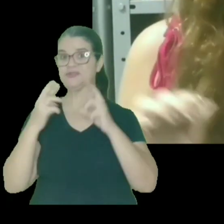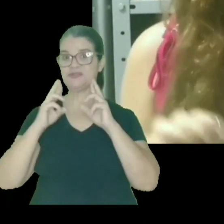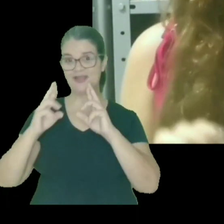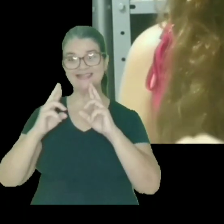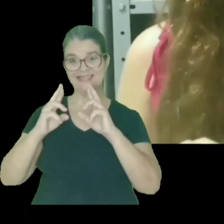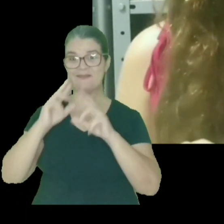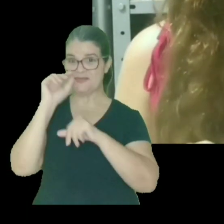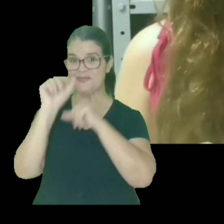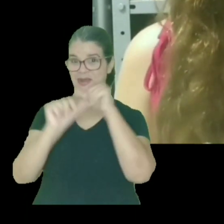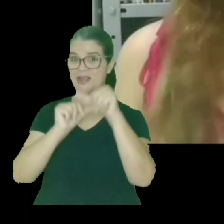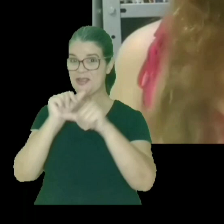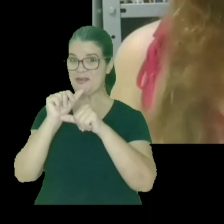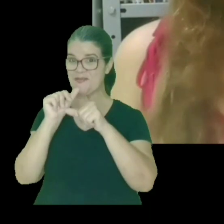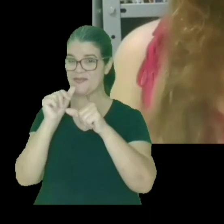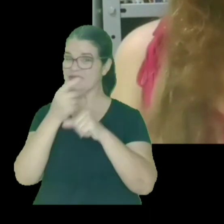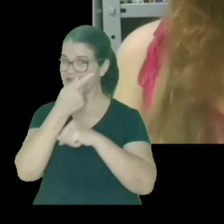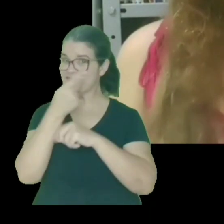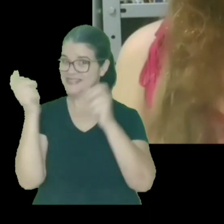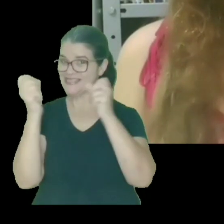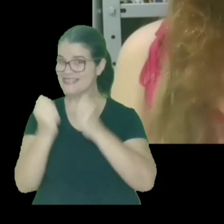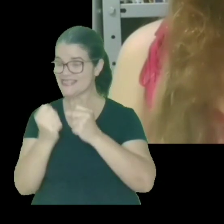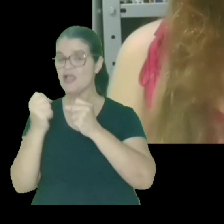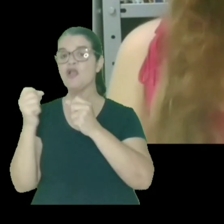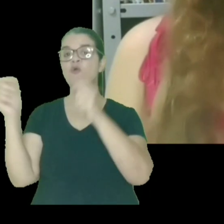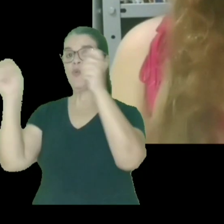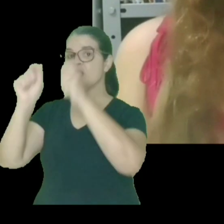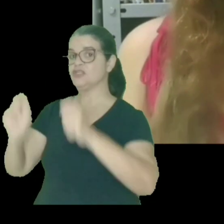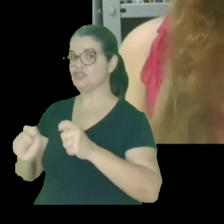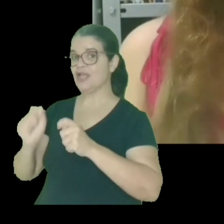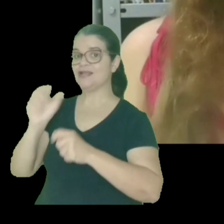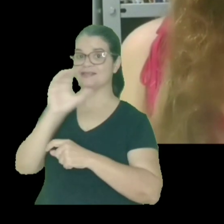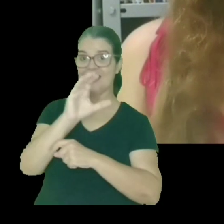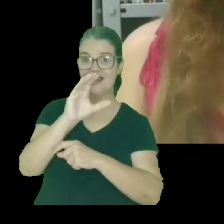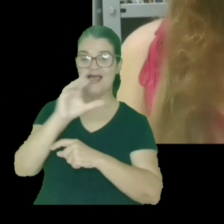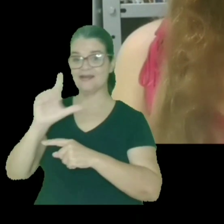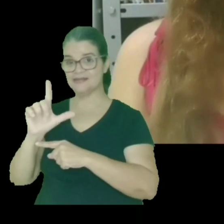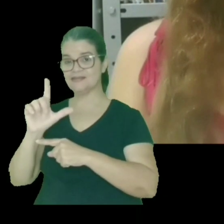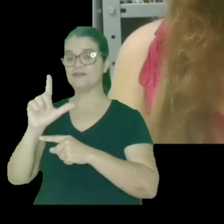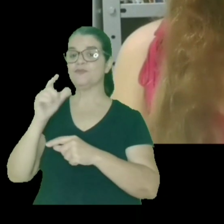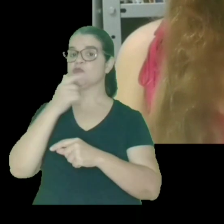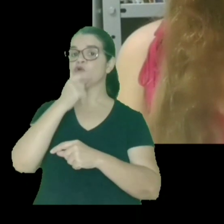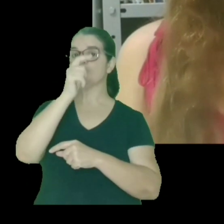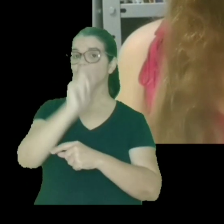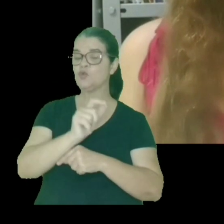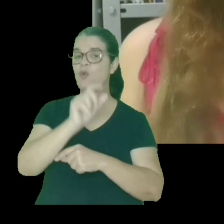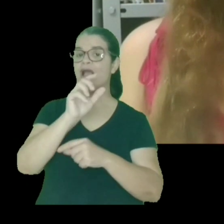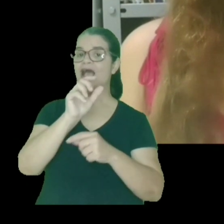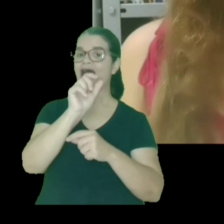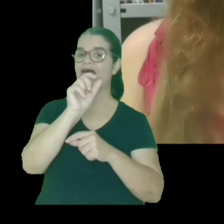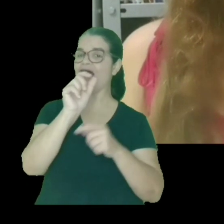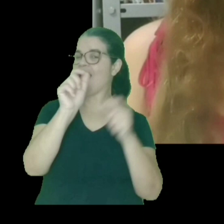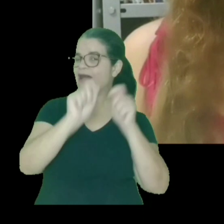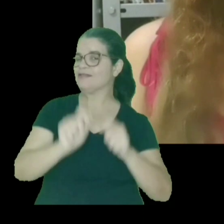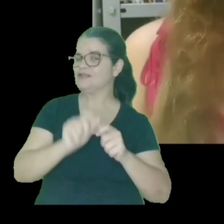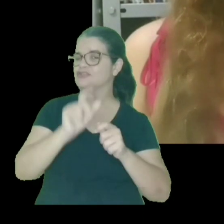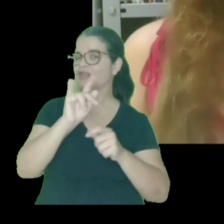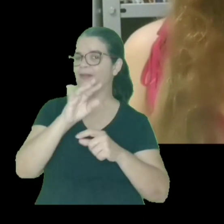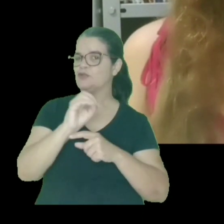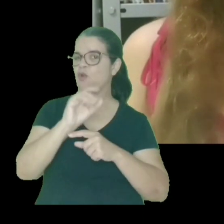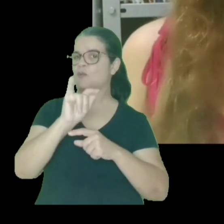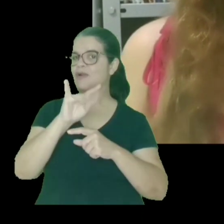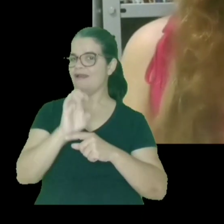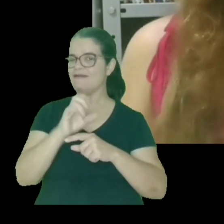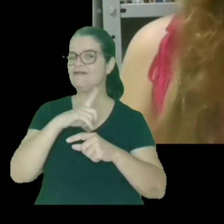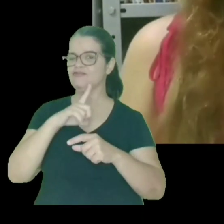que isso mude logo. Uma estátua de Clarice, do artista Demétrio Albuquerque, está localizada na